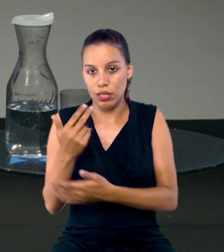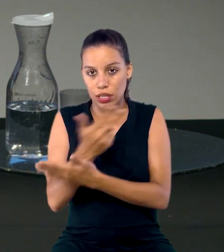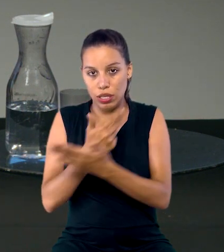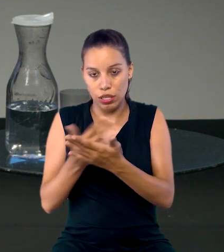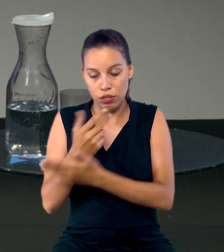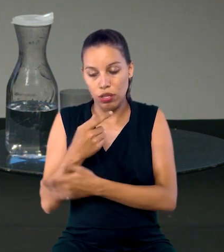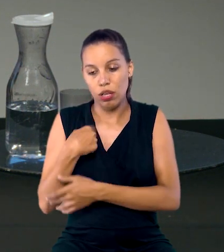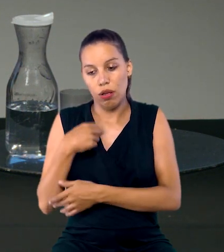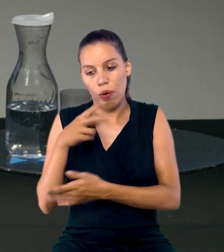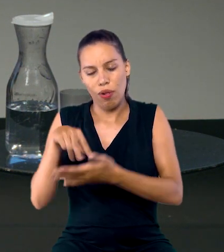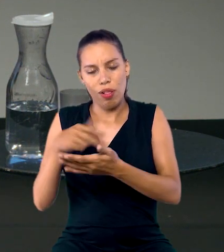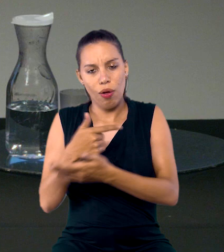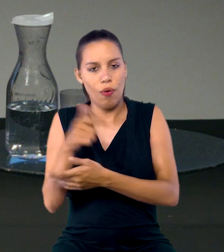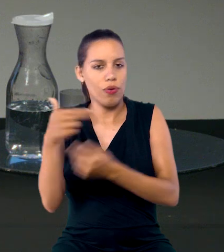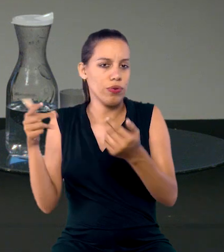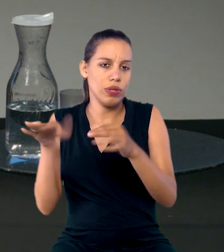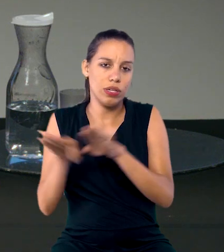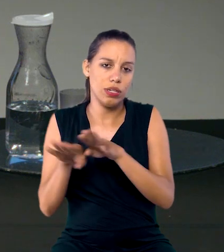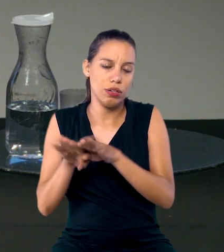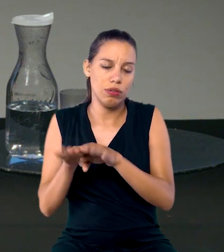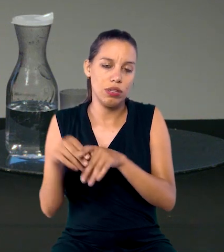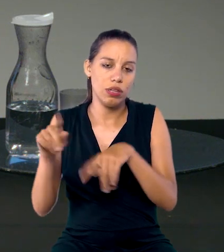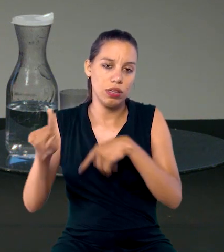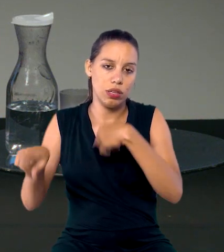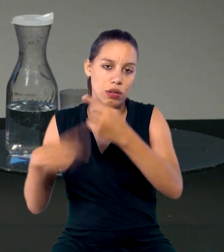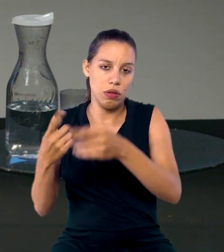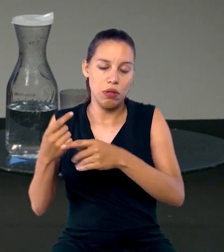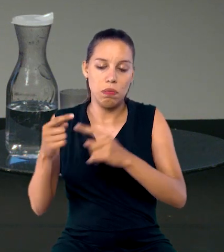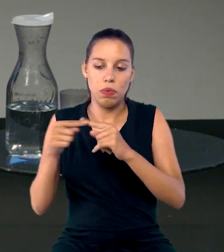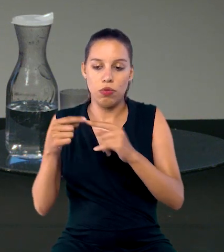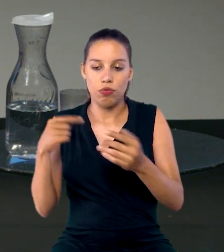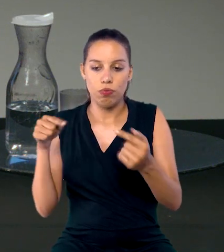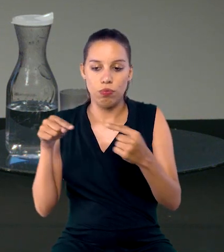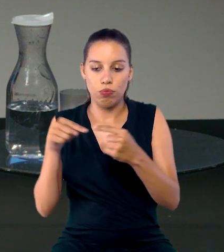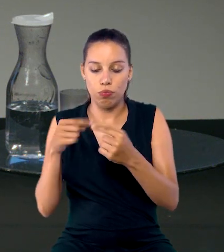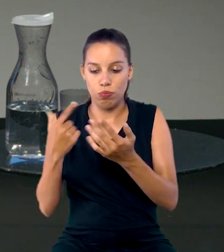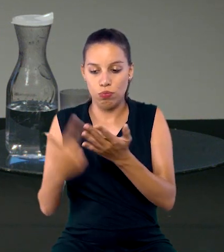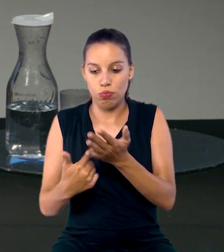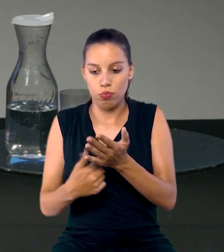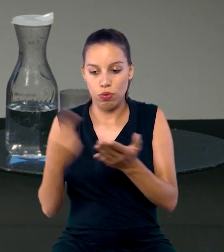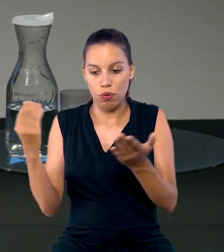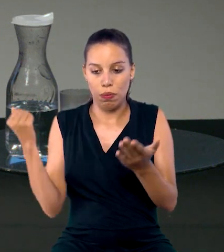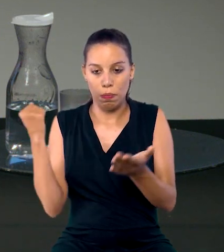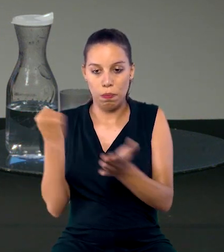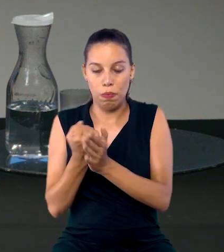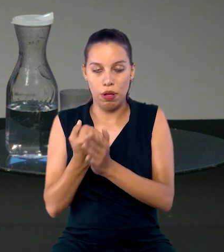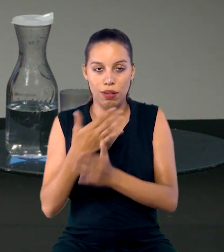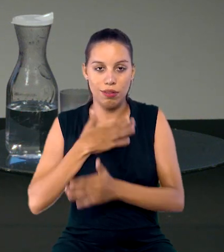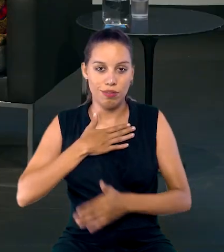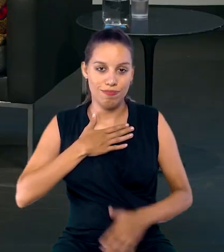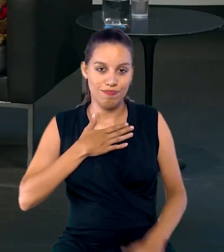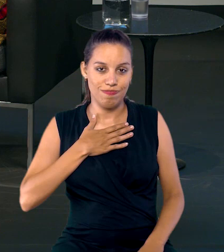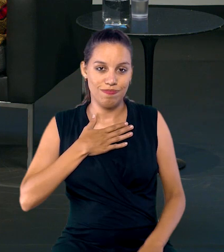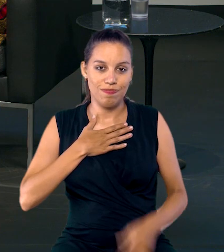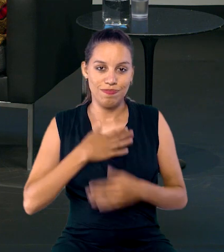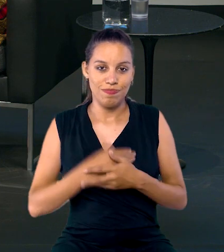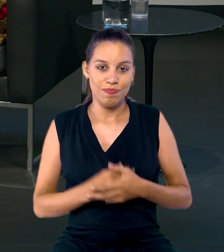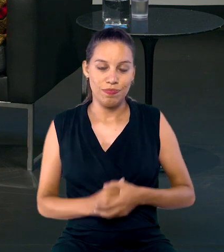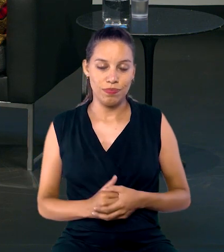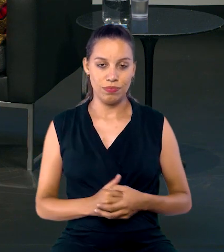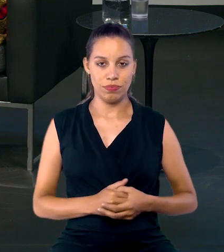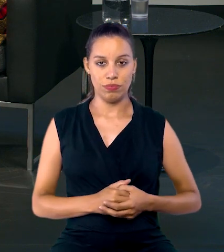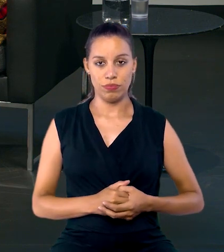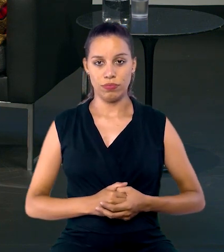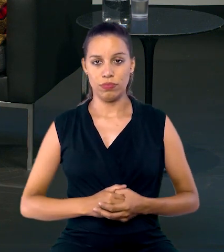Eu li várias outras coisas depois, mas foi o que ficou em mim. Foi esse livro, assim. Então, é isso.